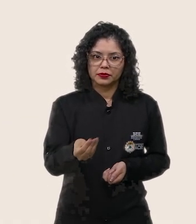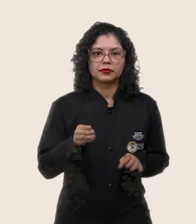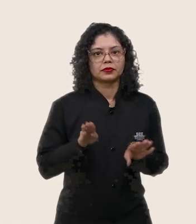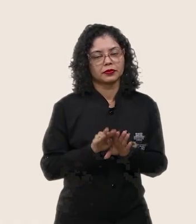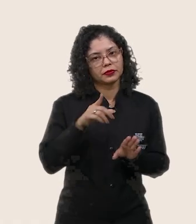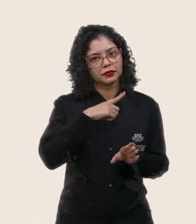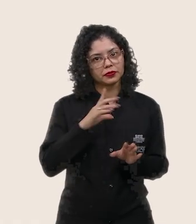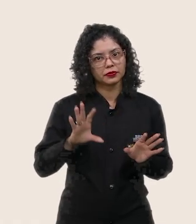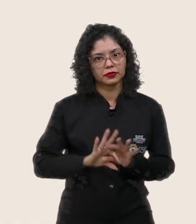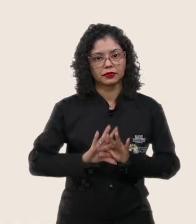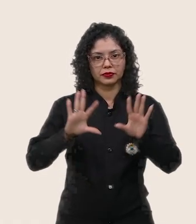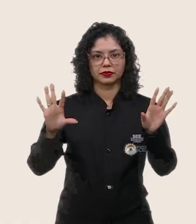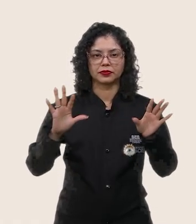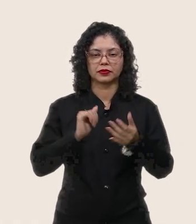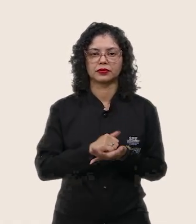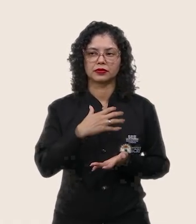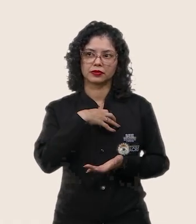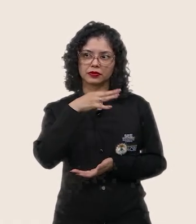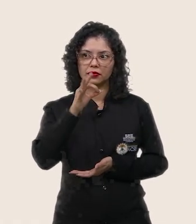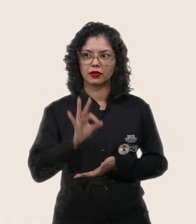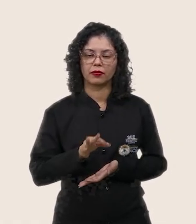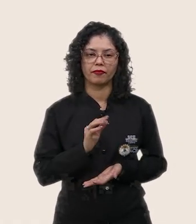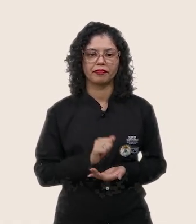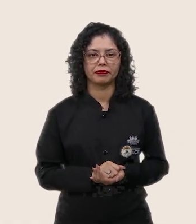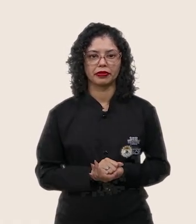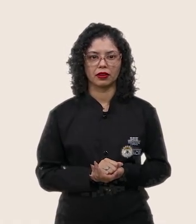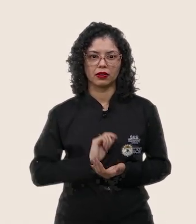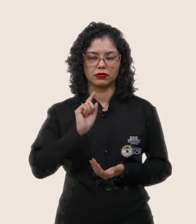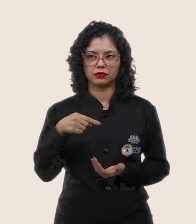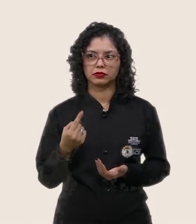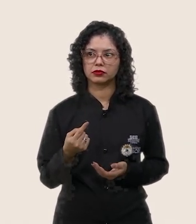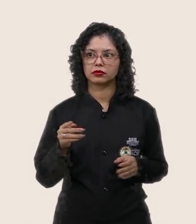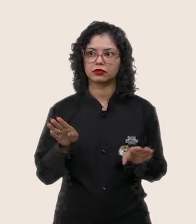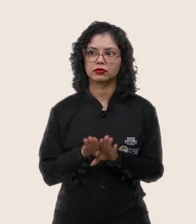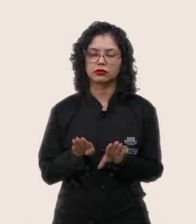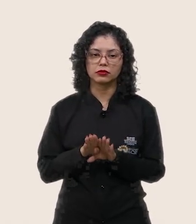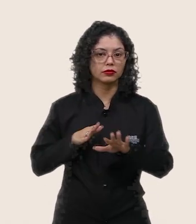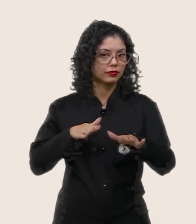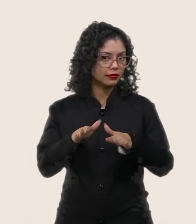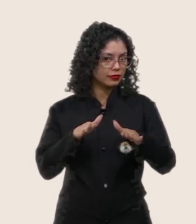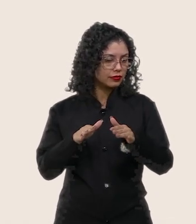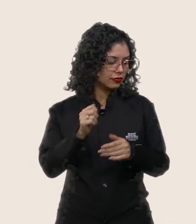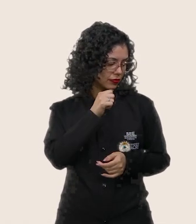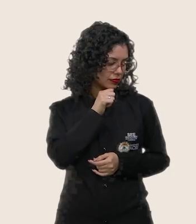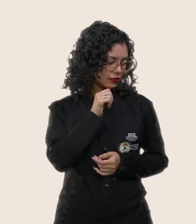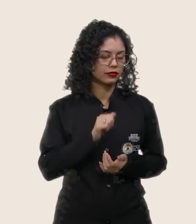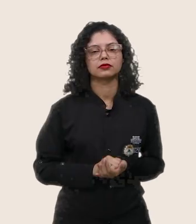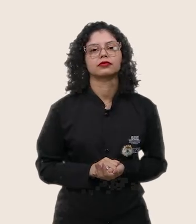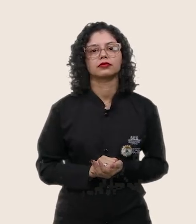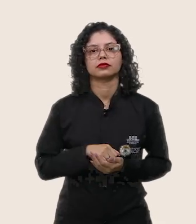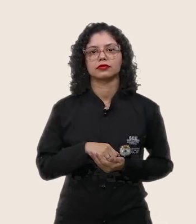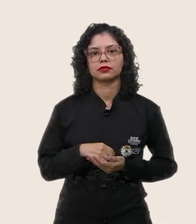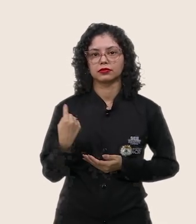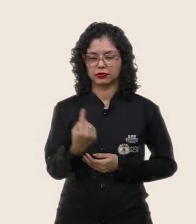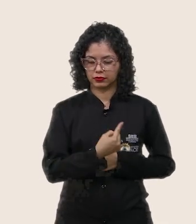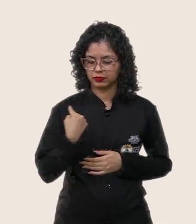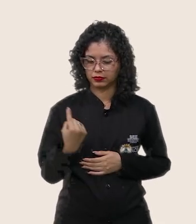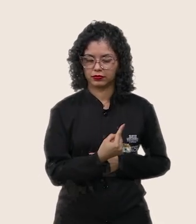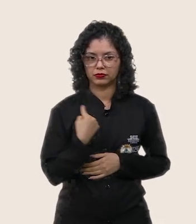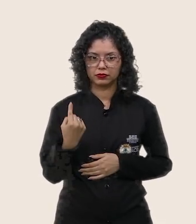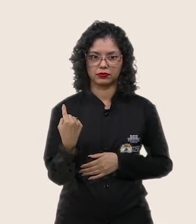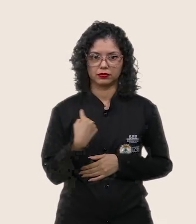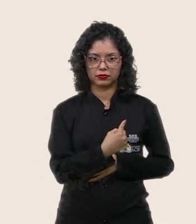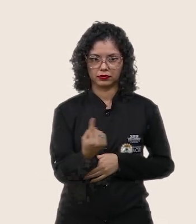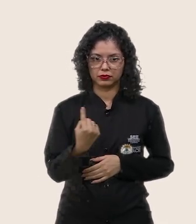que vai liberar ali no momento certo. Depois a gente tem a agitação e a lavagem, né? Então ali o tambor, né, vai girar em